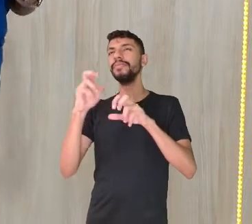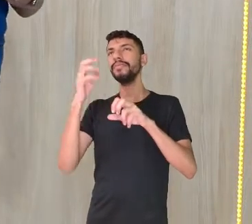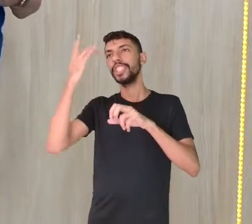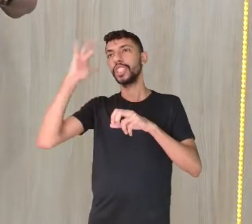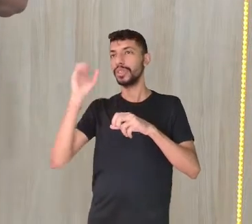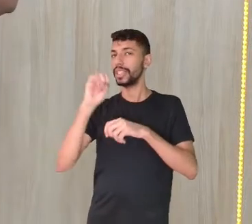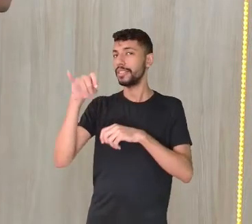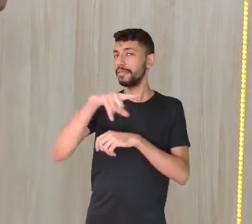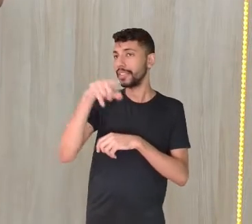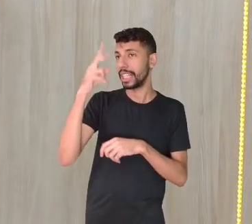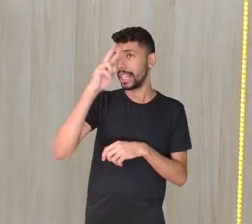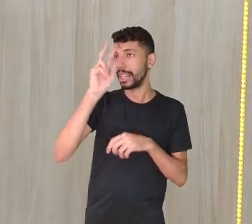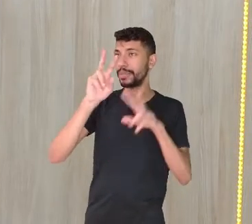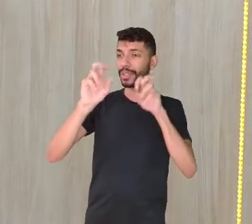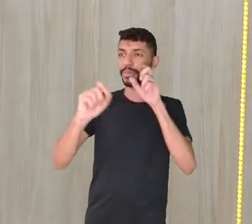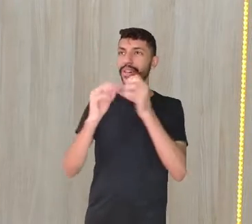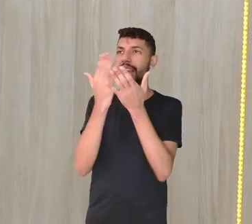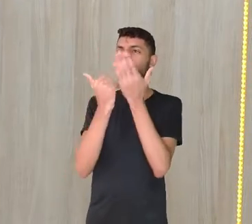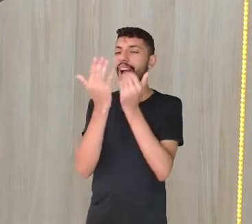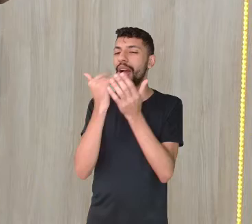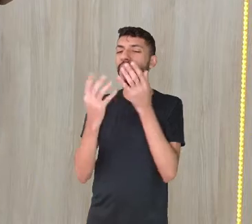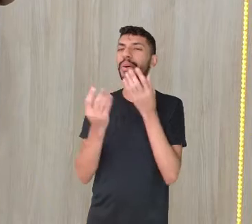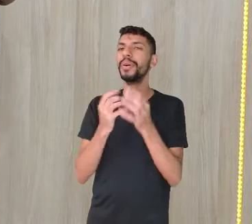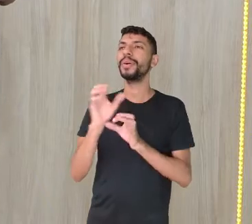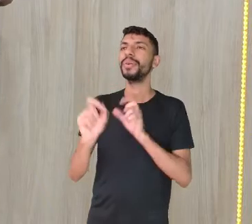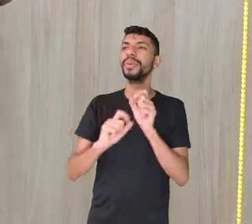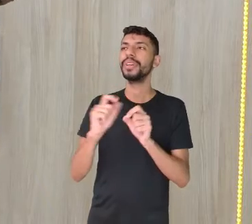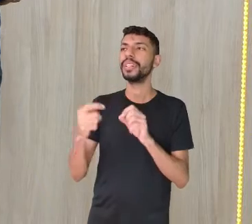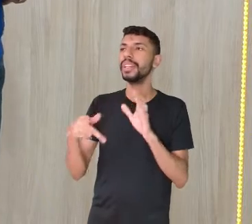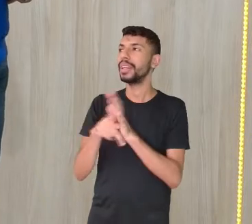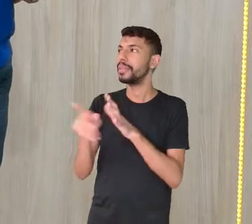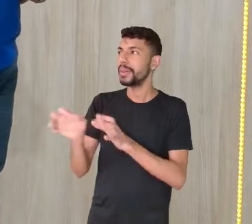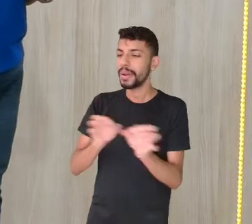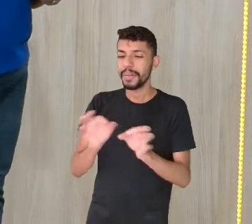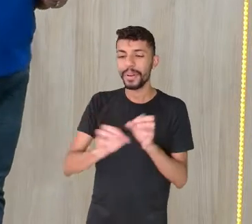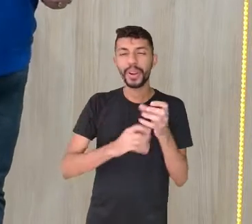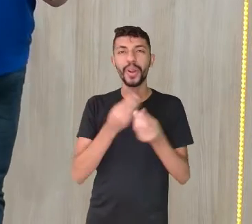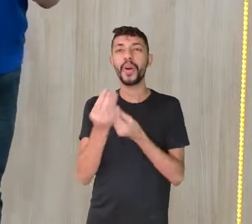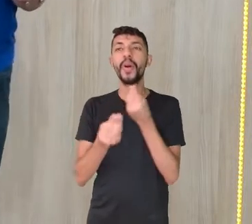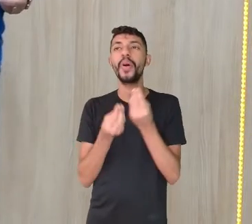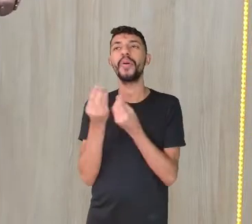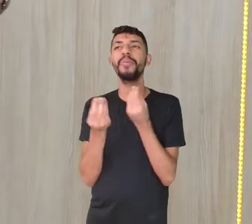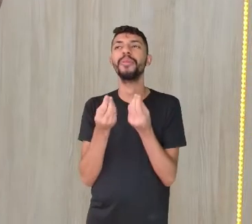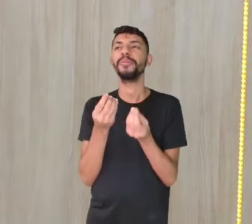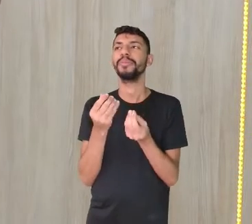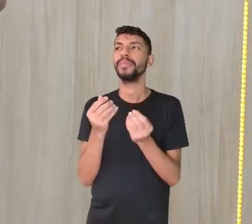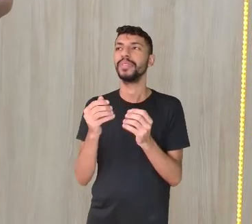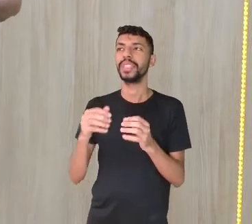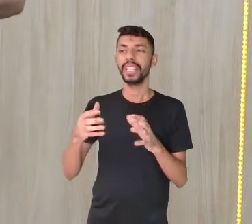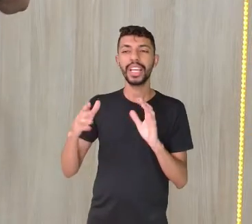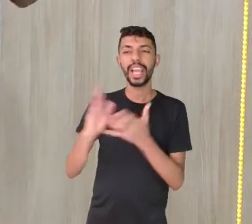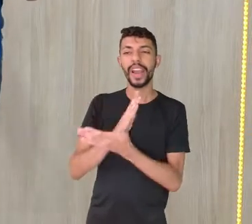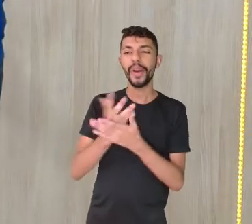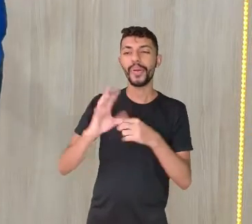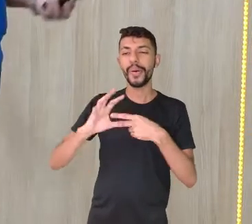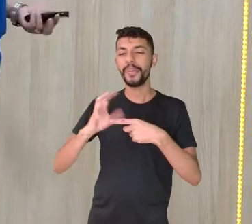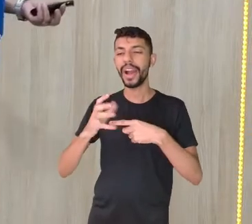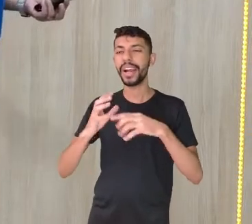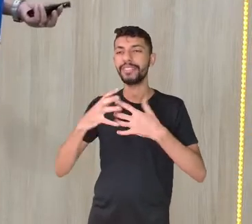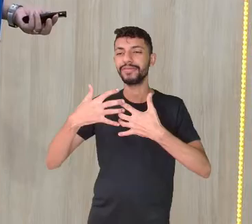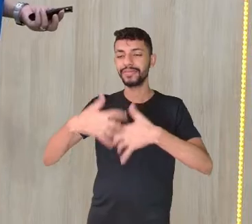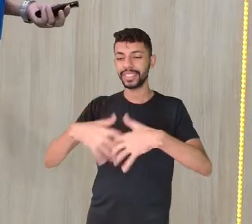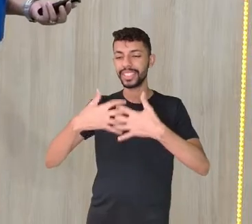era a questão de alimentos, preparados dentro de... Eram muito práticos, né? Preparados dentro de máquina, onde nem tinha